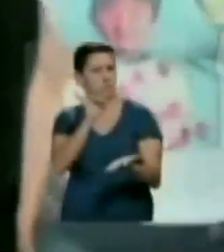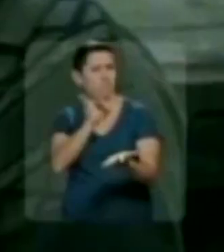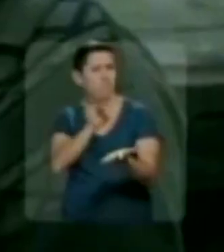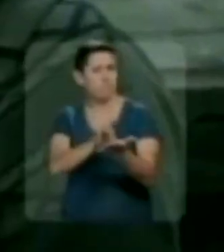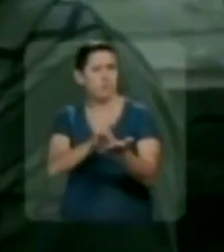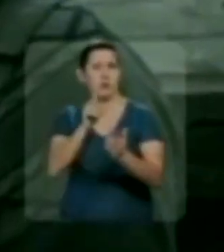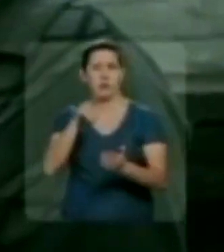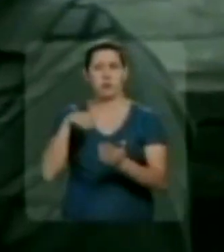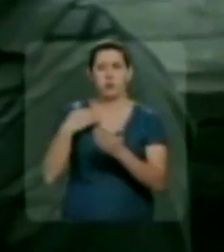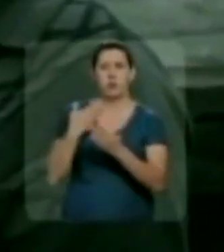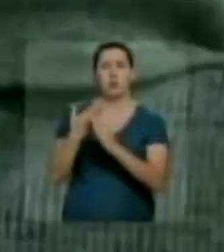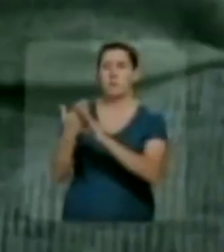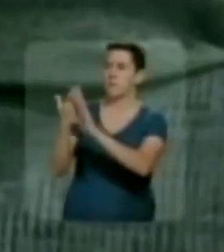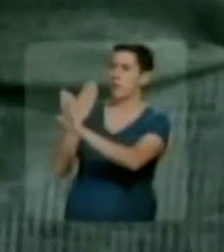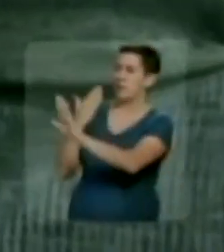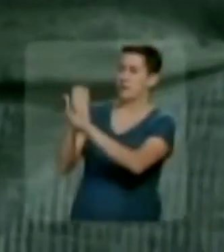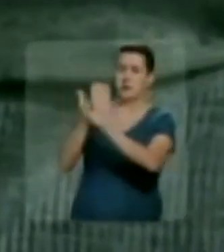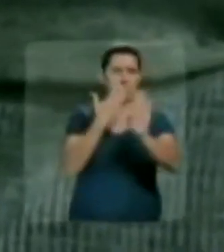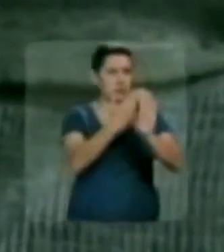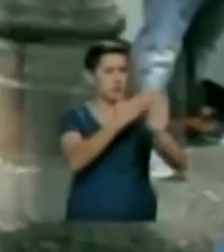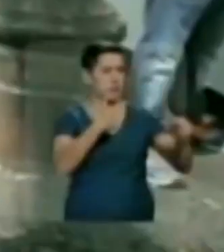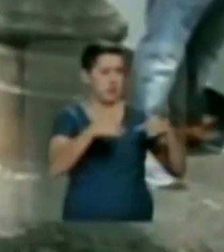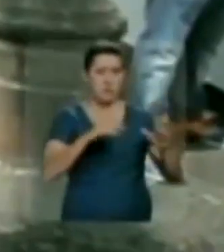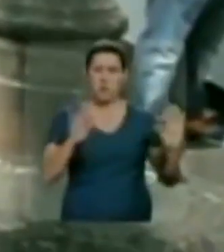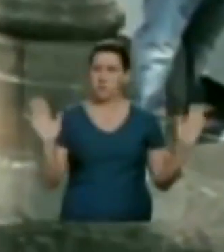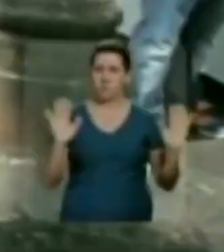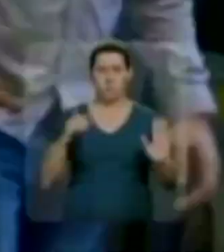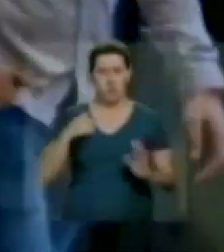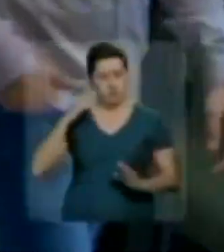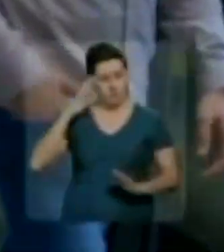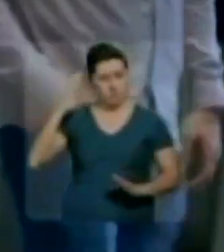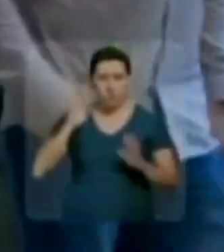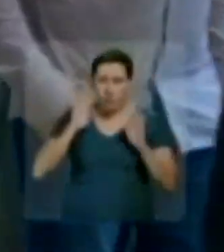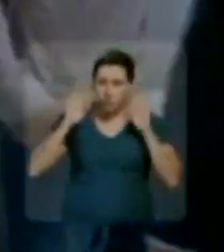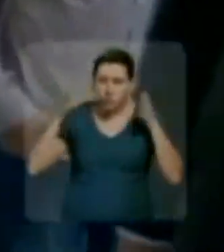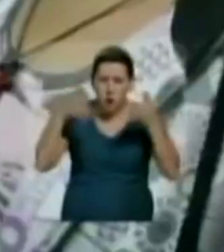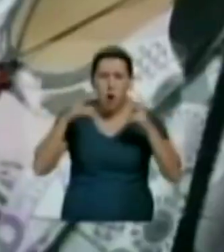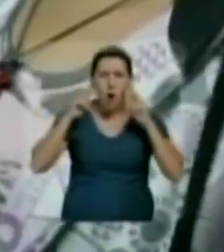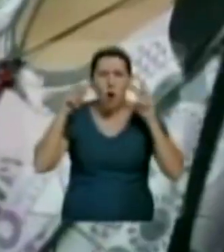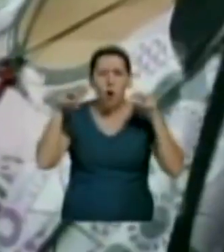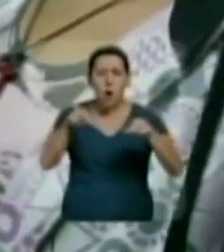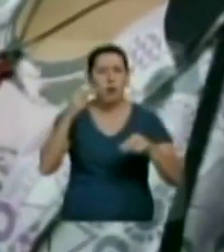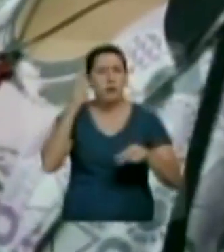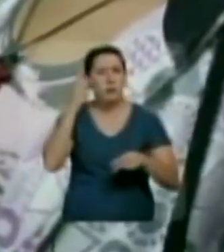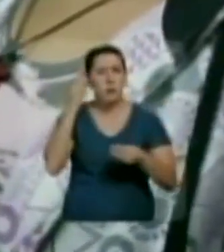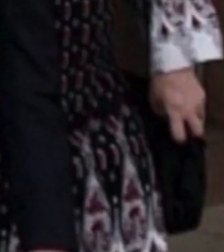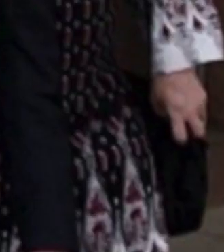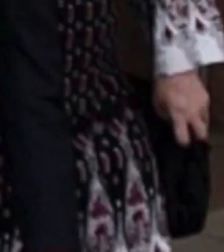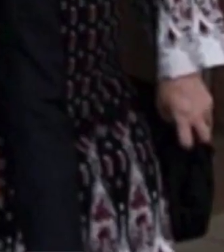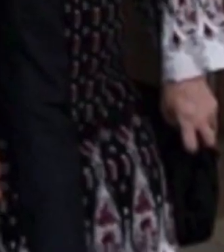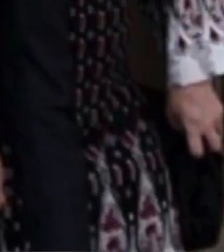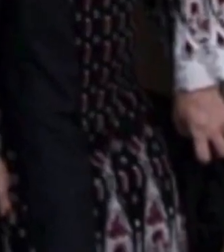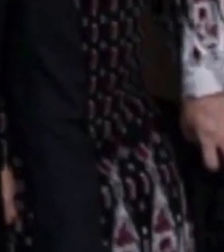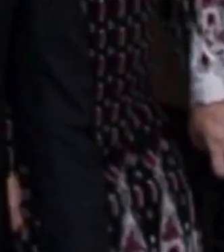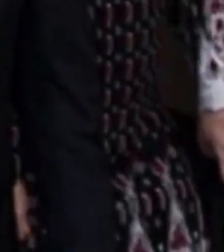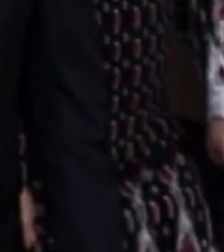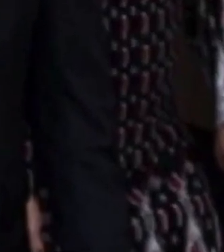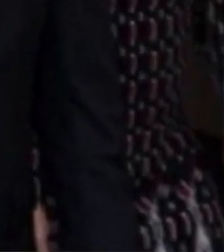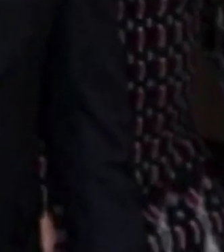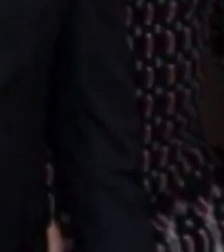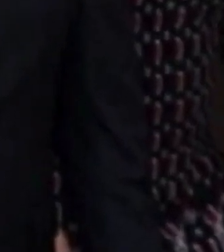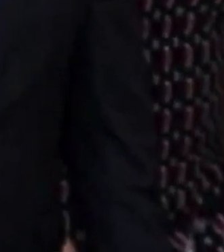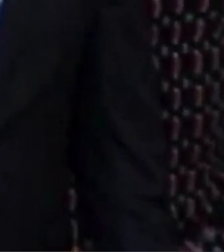partido, o PSDB, com acusações de compra de votos e uso da máquina do governo do Estado. O padrinho da